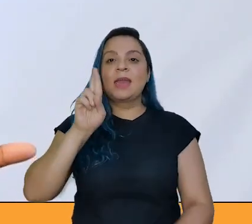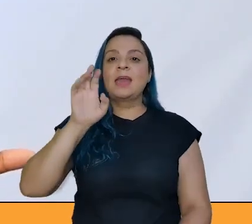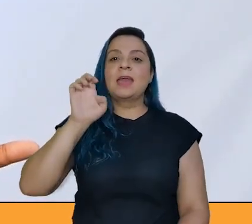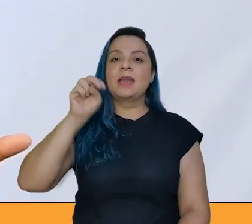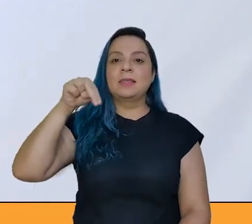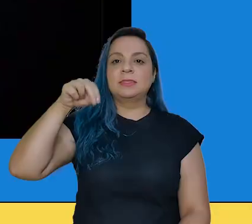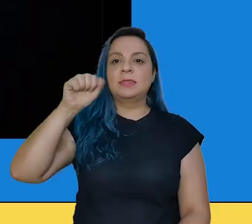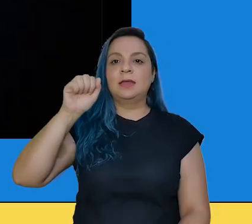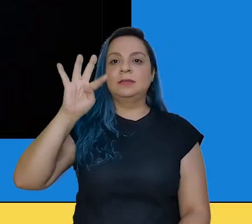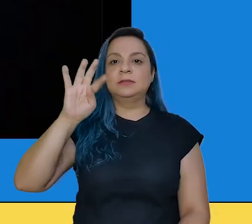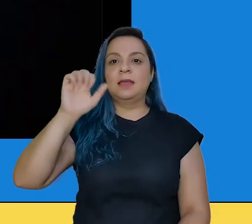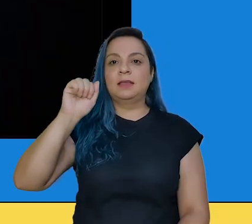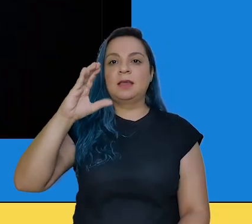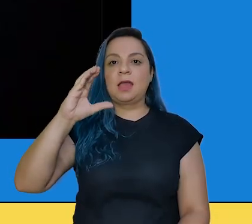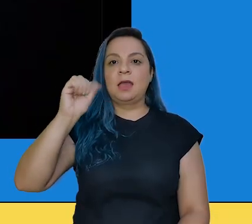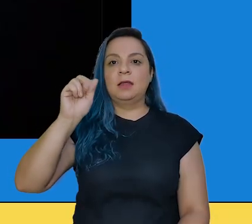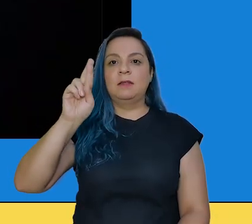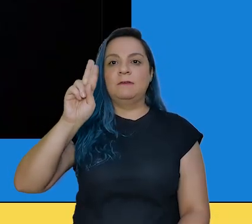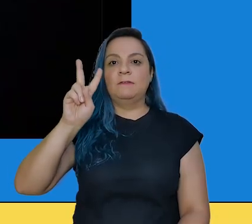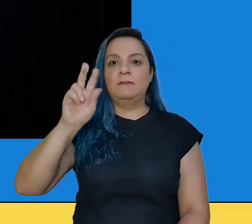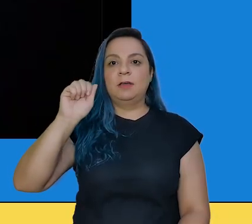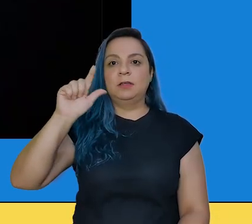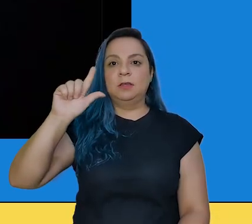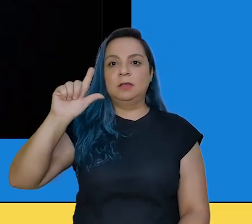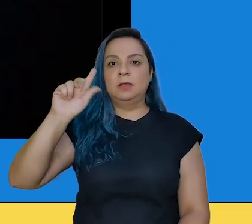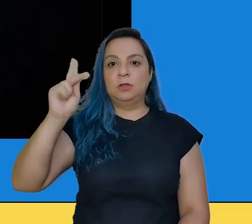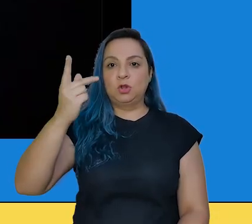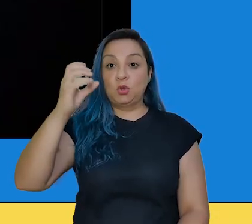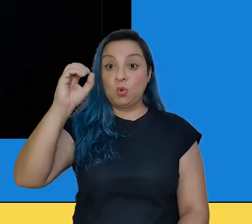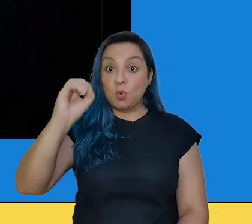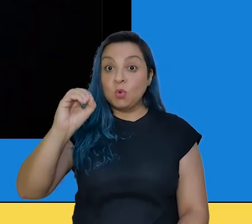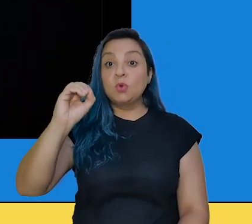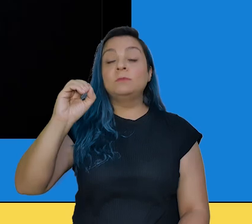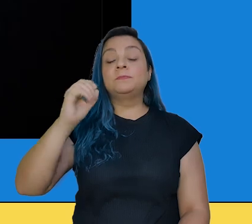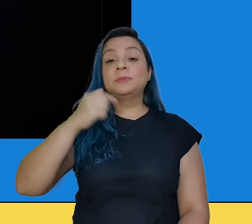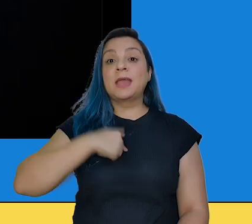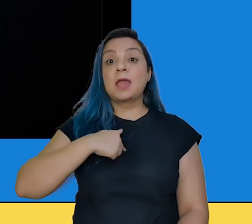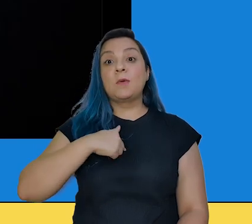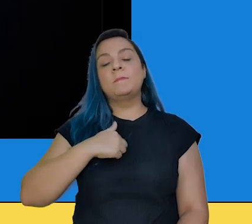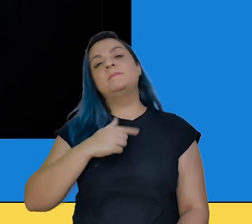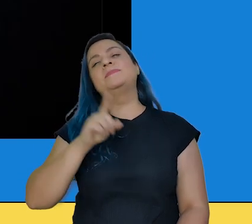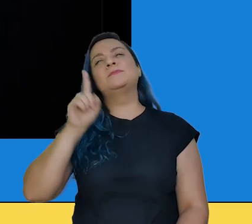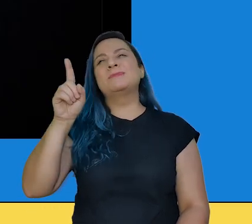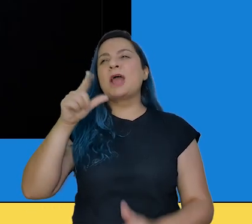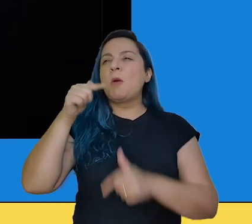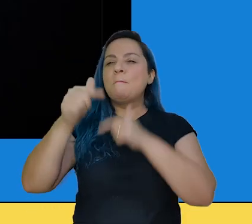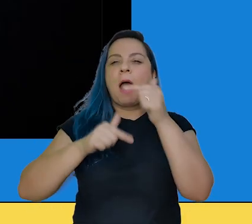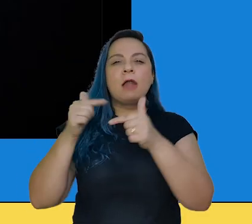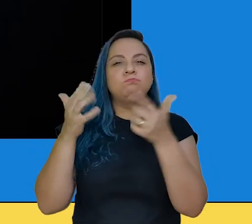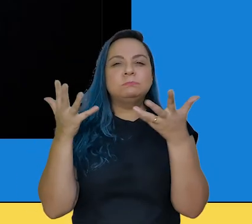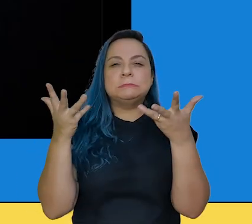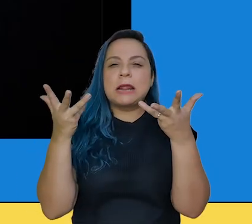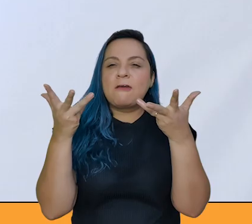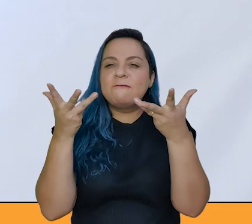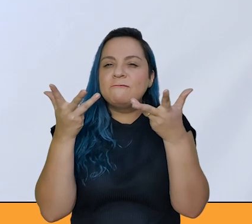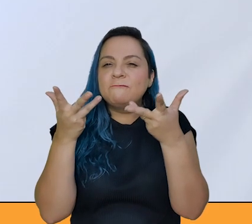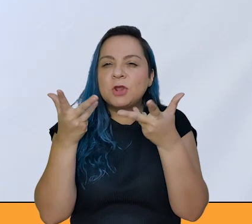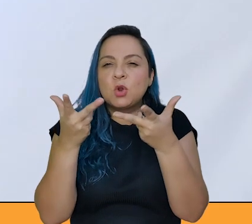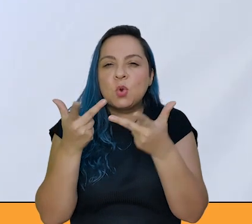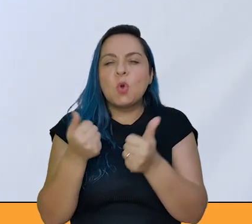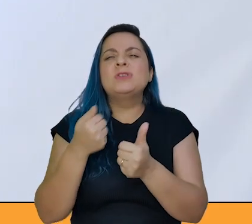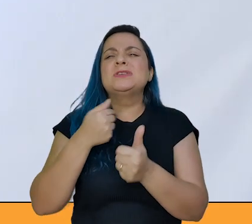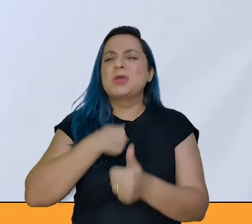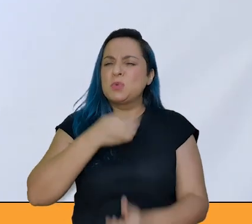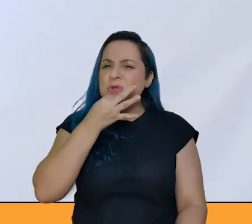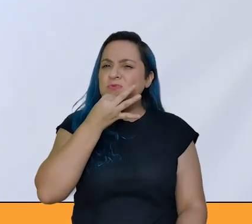Renata Carvalho. Foto de Renata Carvalho, mulher branca de cabelos pretos e cacheados. Que é um trabalho incrível, maravilhoso, que